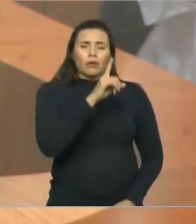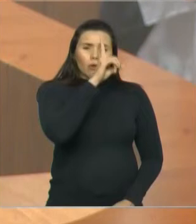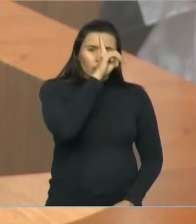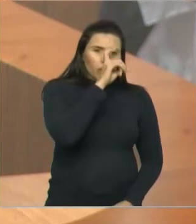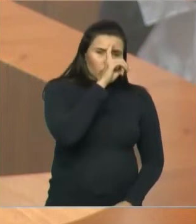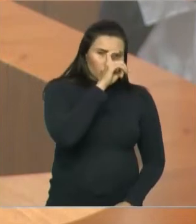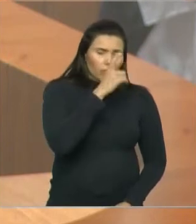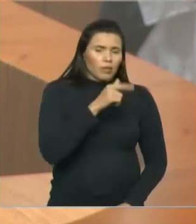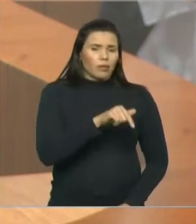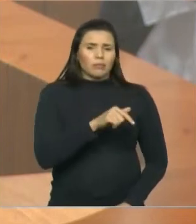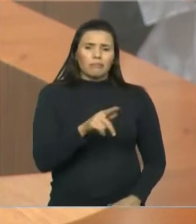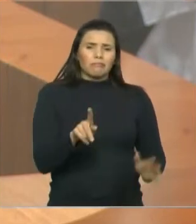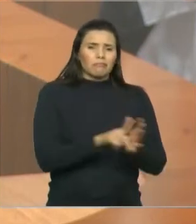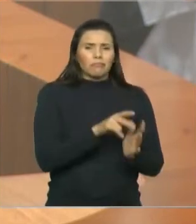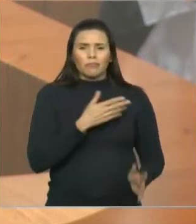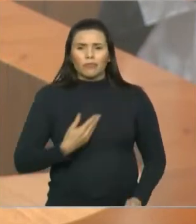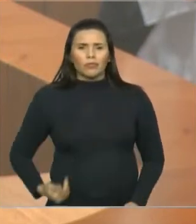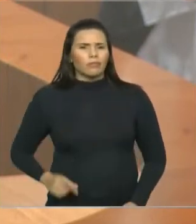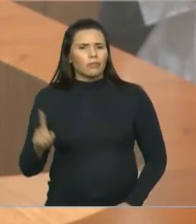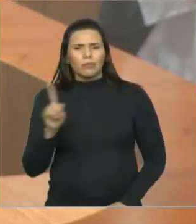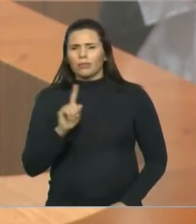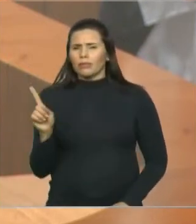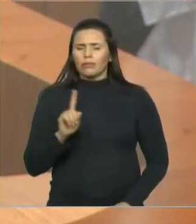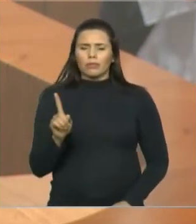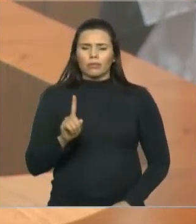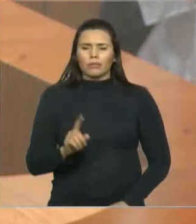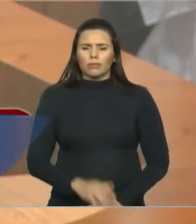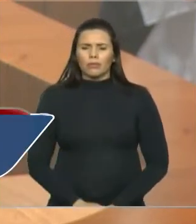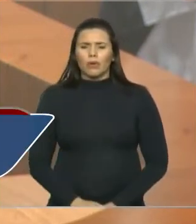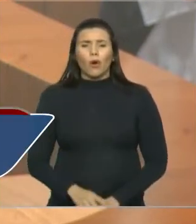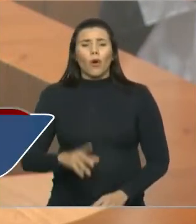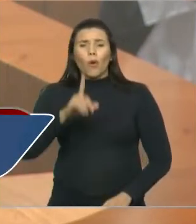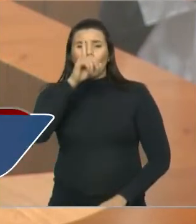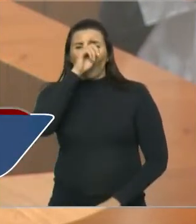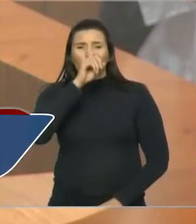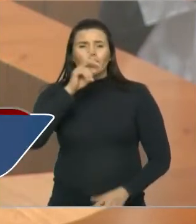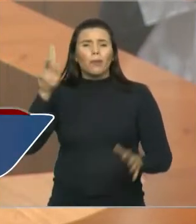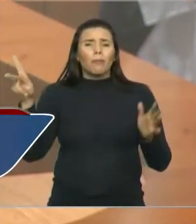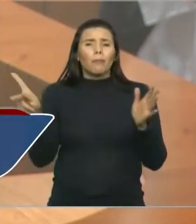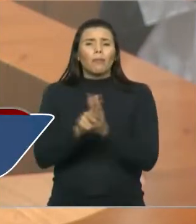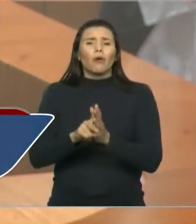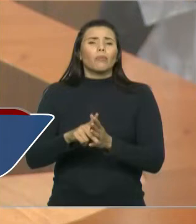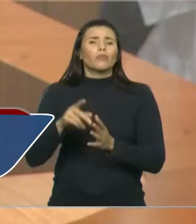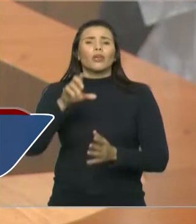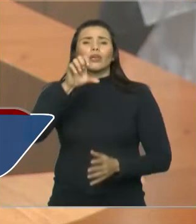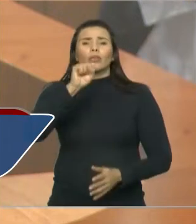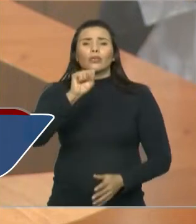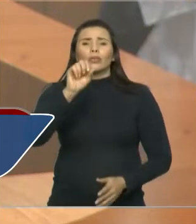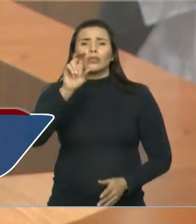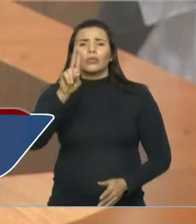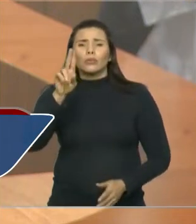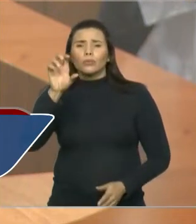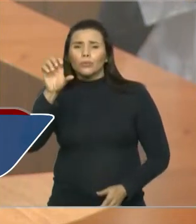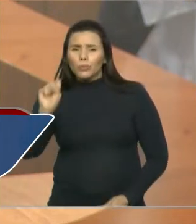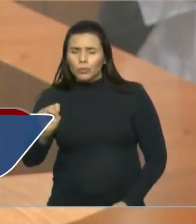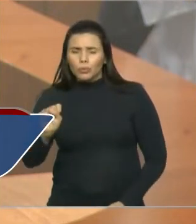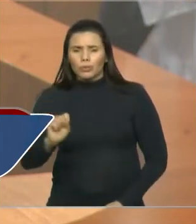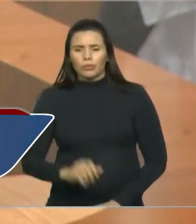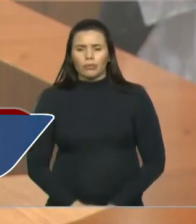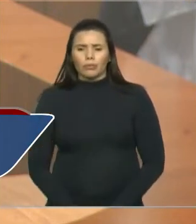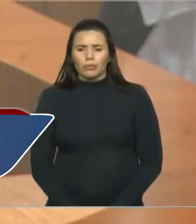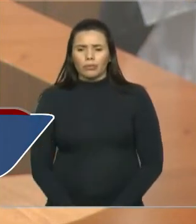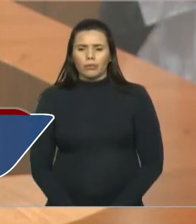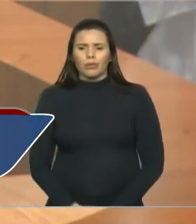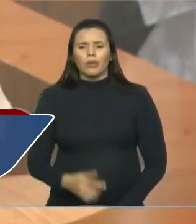do SUS. Então, nós não temos que estar dicotomizando isso. Então, nós precisamos dessa gestão, essa gestão integrada. Então, eu